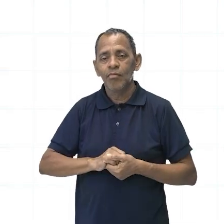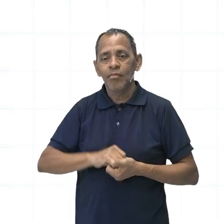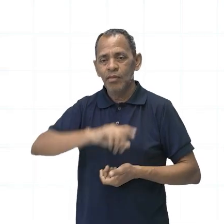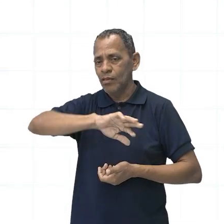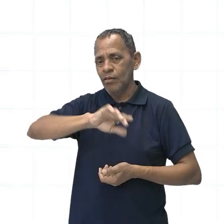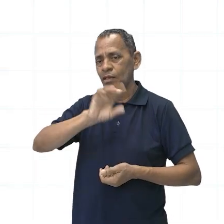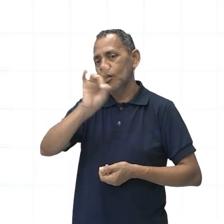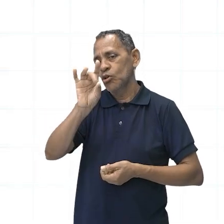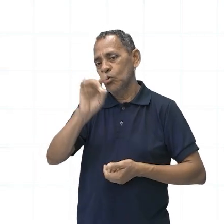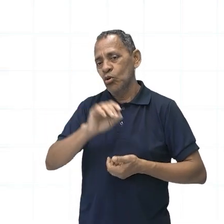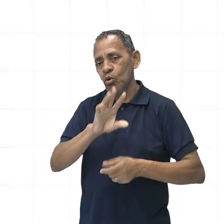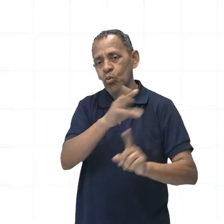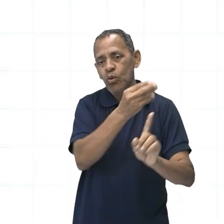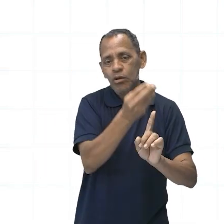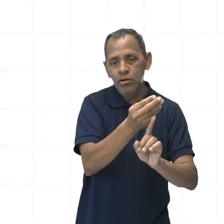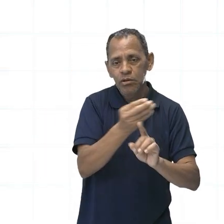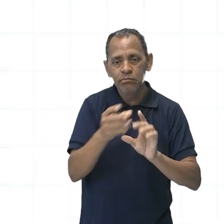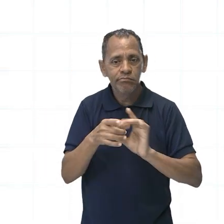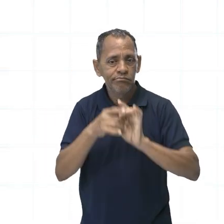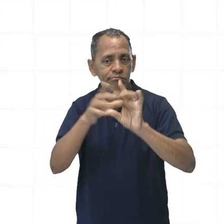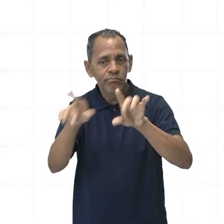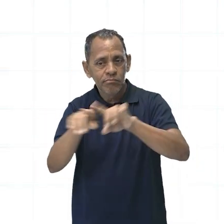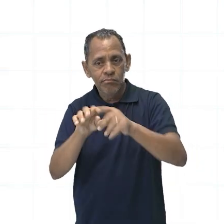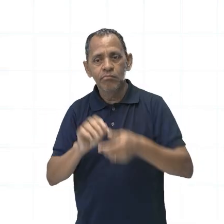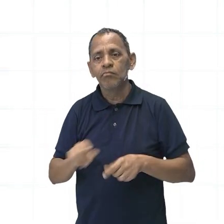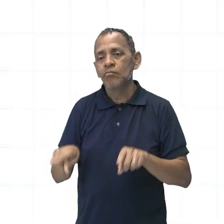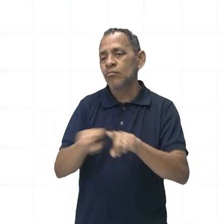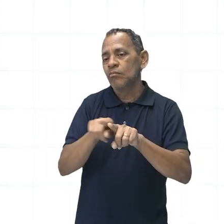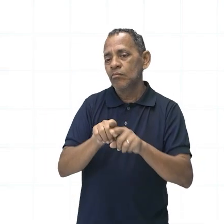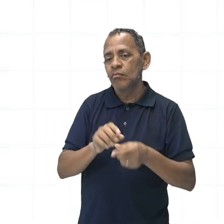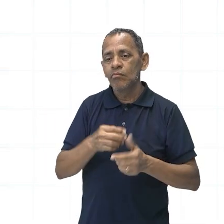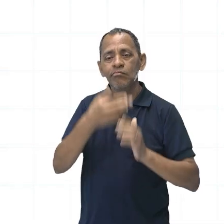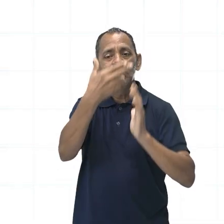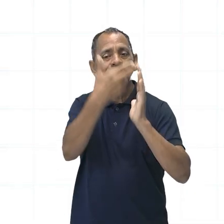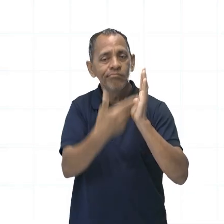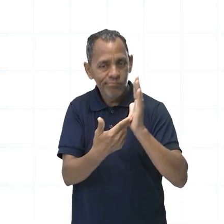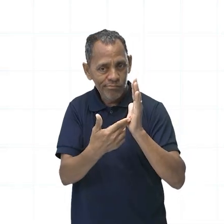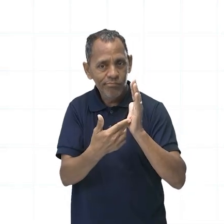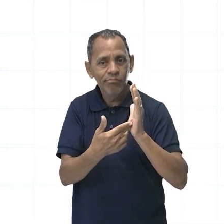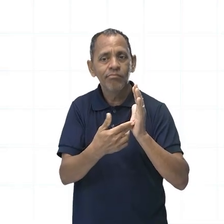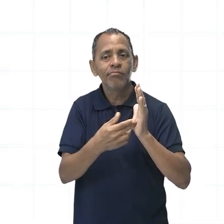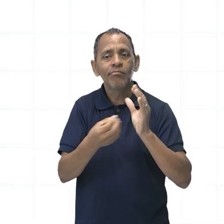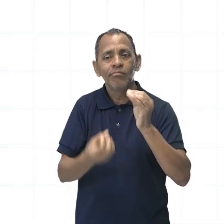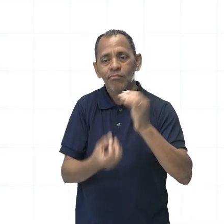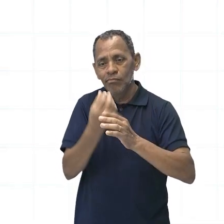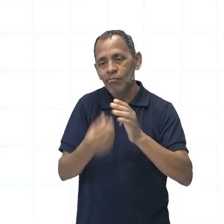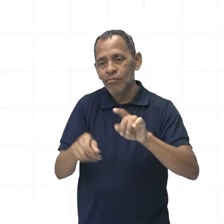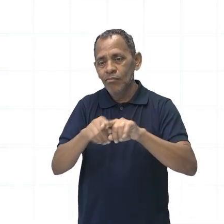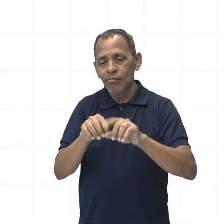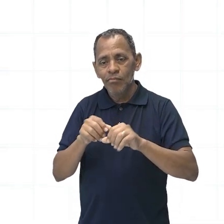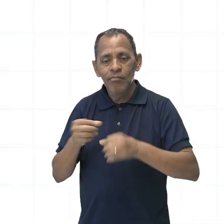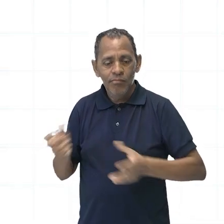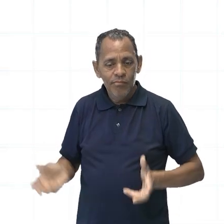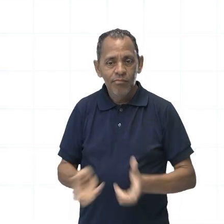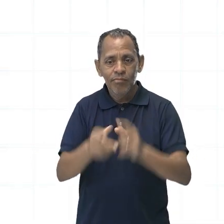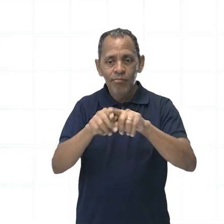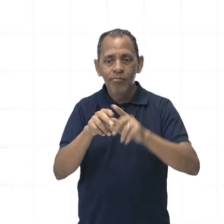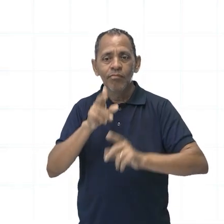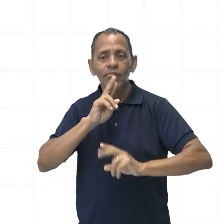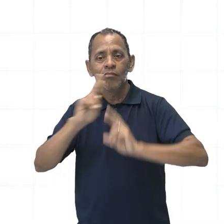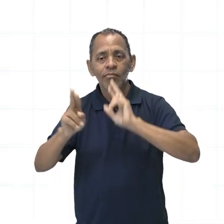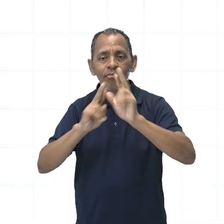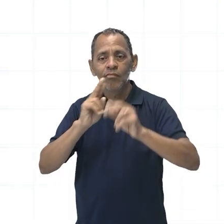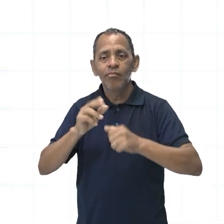atores a se liberar de roteiros pré-estabelecidos, mas também os incentiva a responderem de